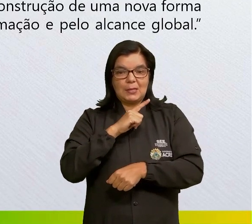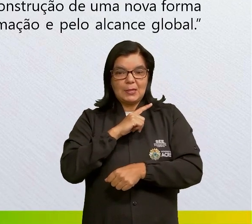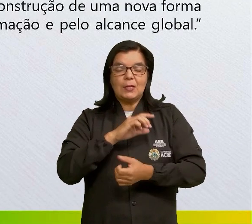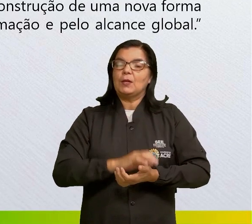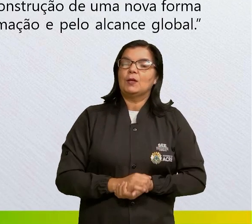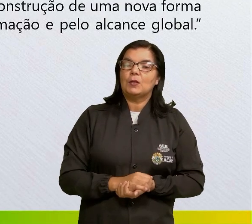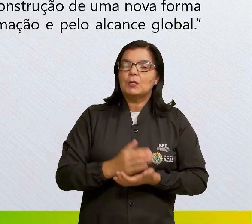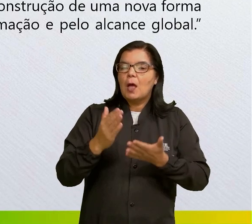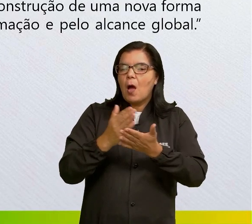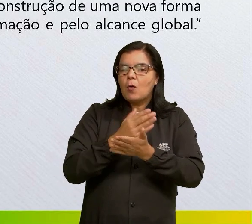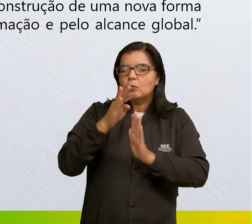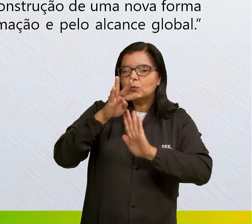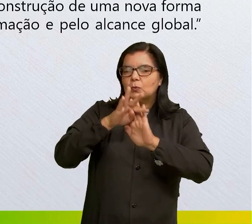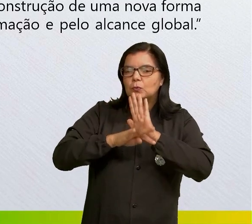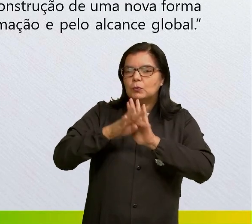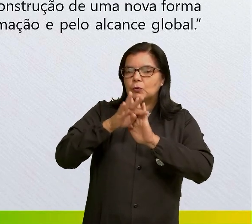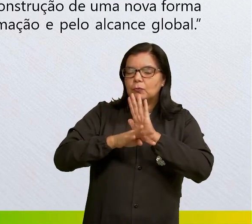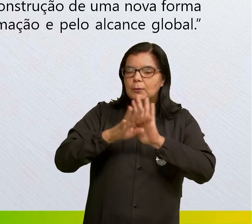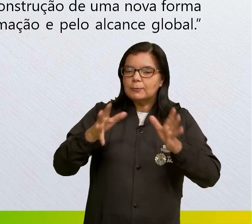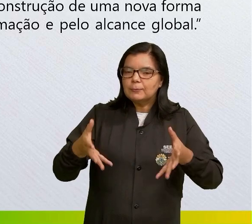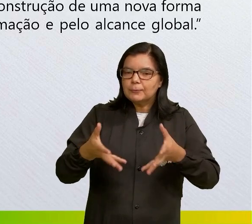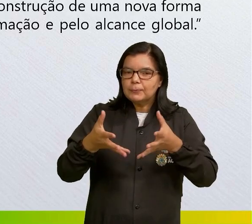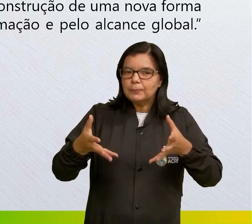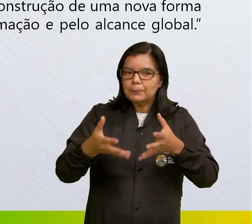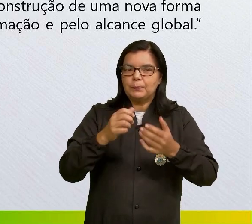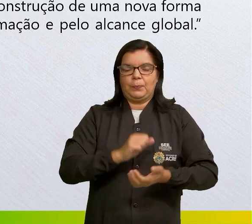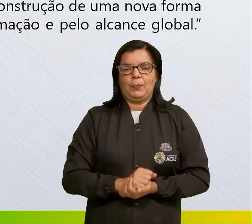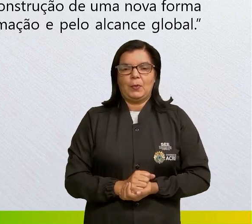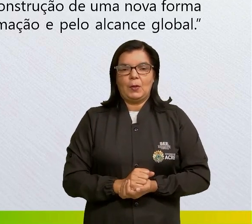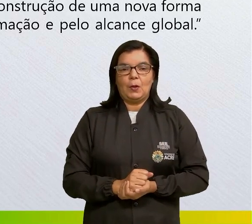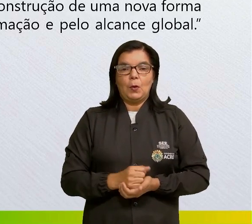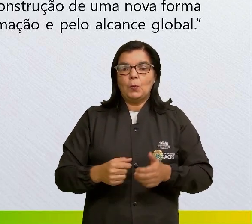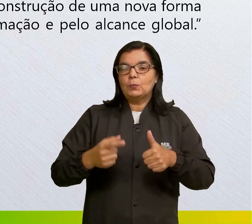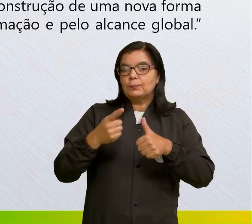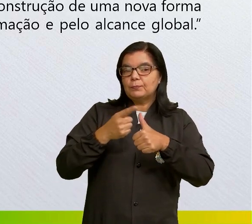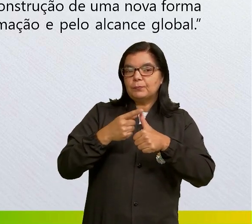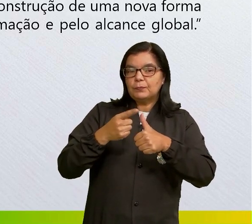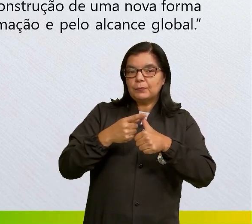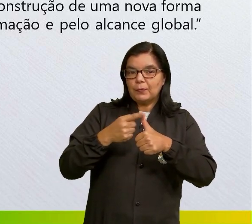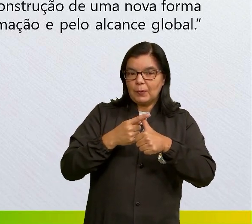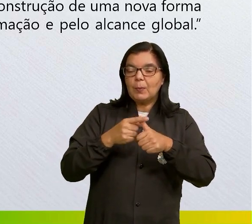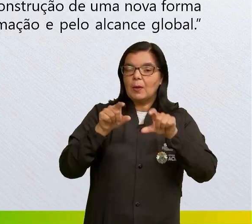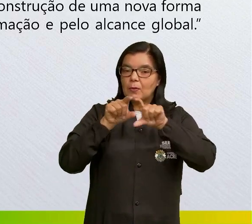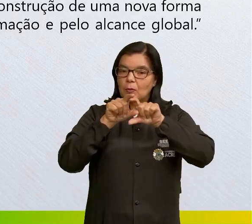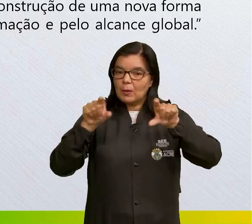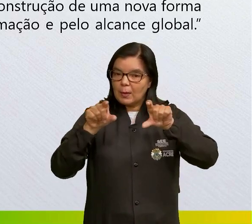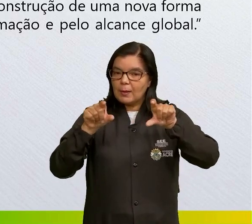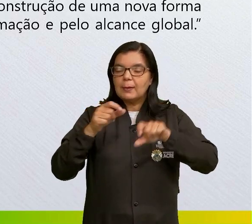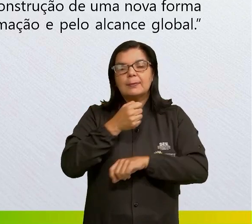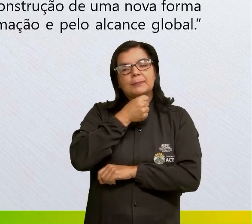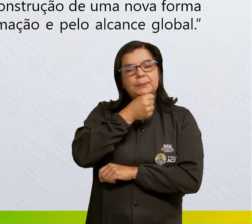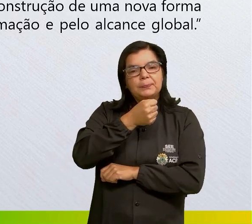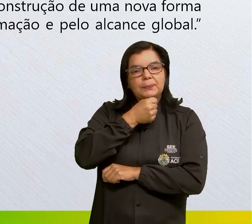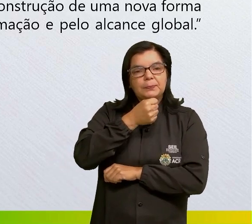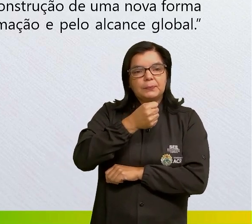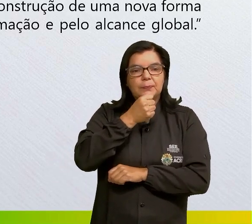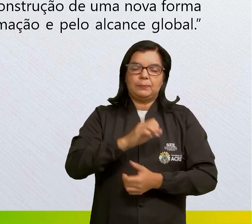aqui alguns textos motivadores. No texto 1, ele é um fragmento de uma